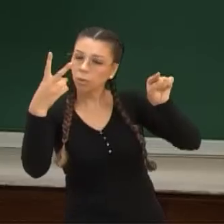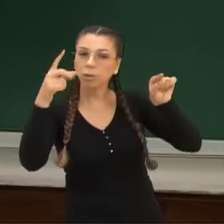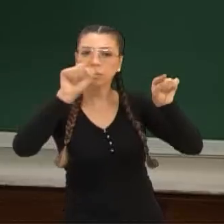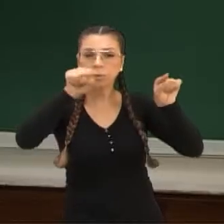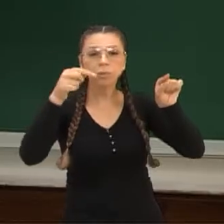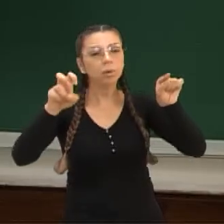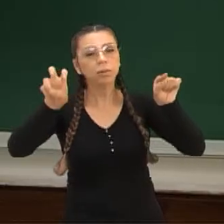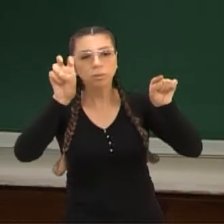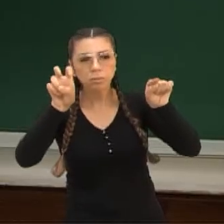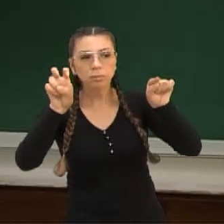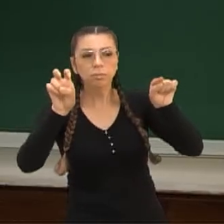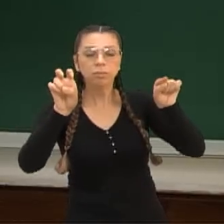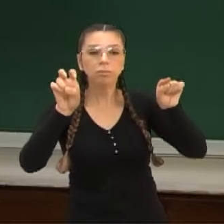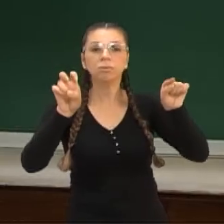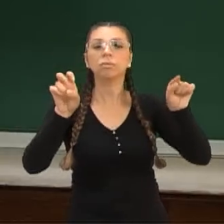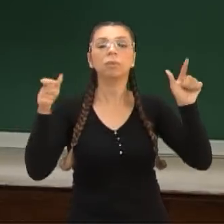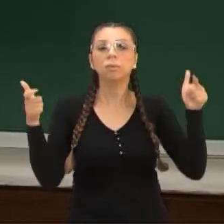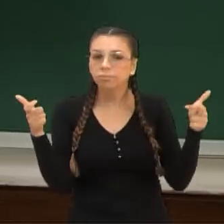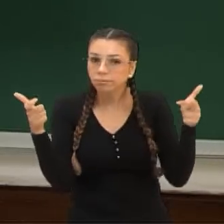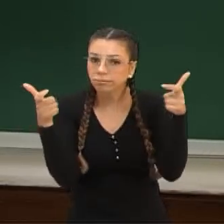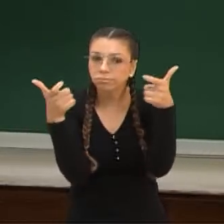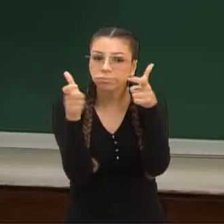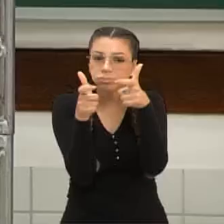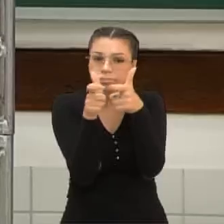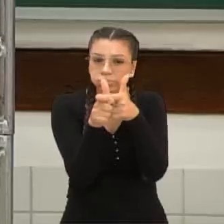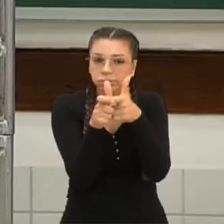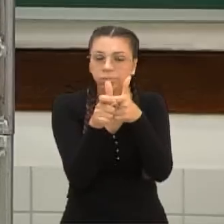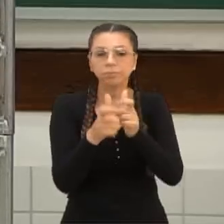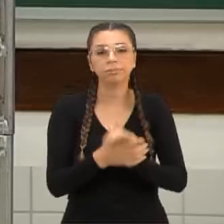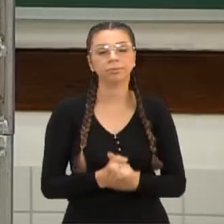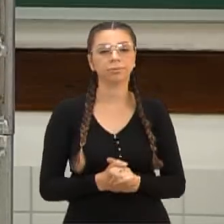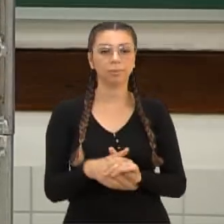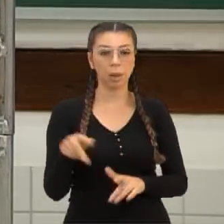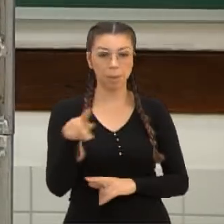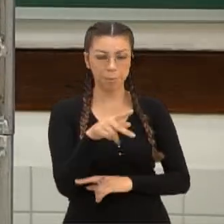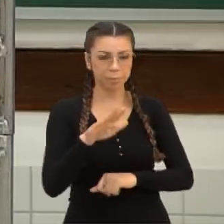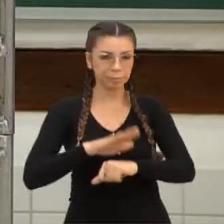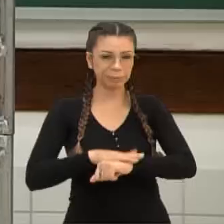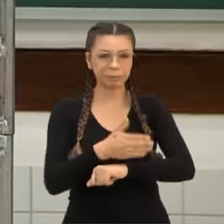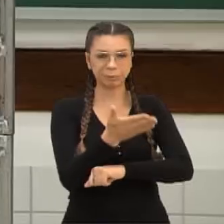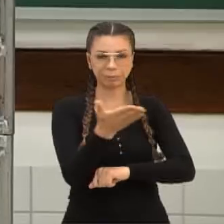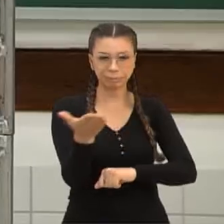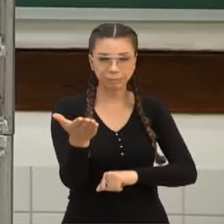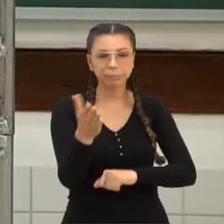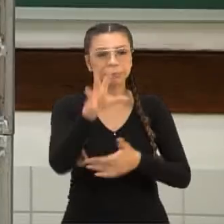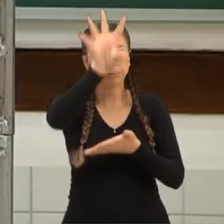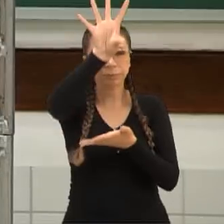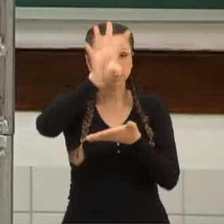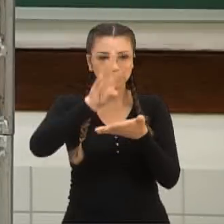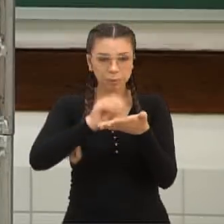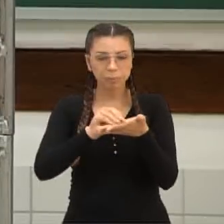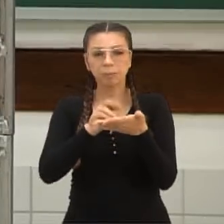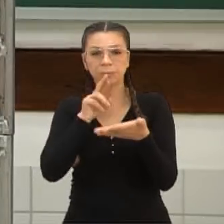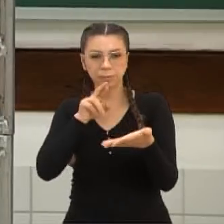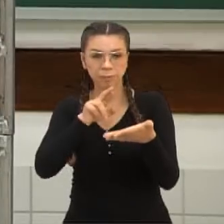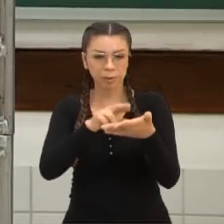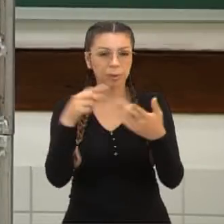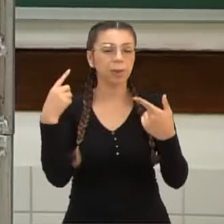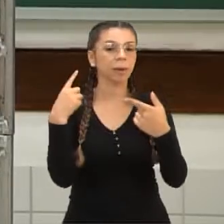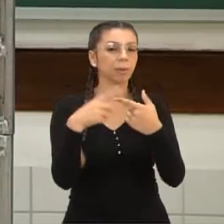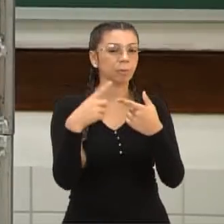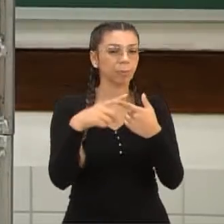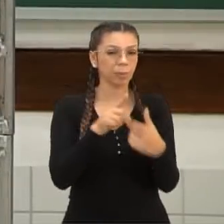com isso, a gente fez a redução, tá bom? A professora vai dar um tempinho para vocês copiarem essa resposta, porque é